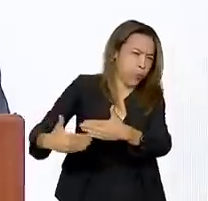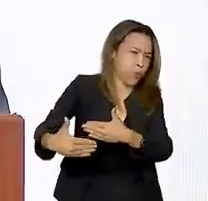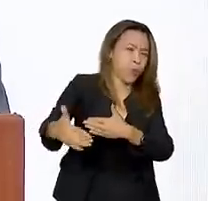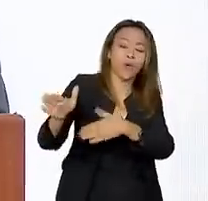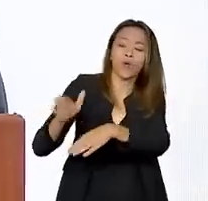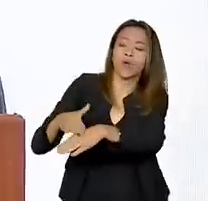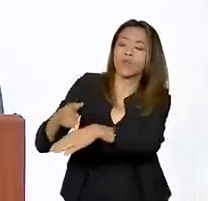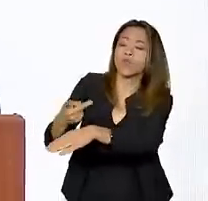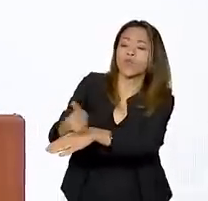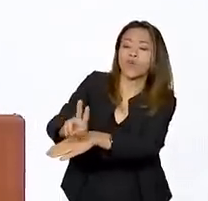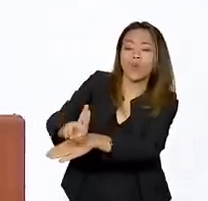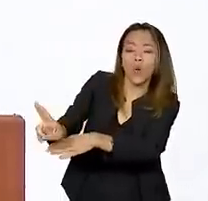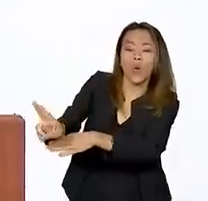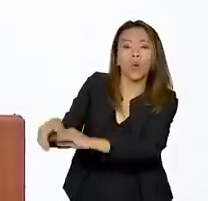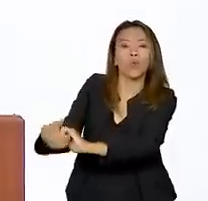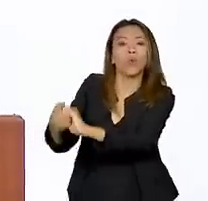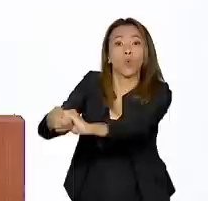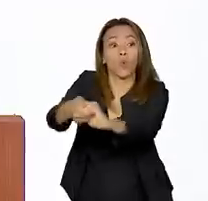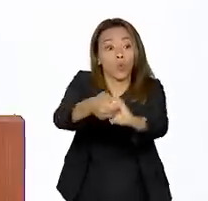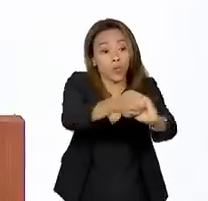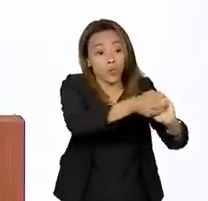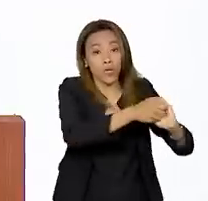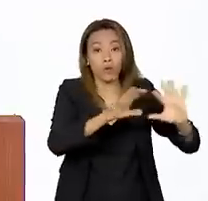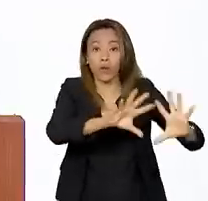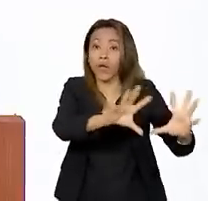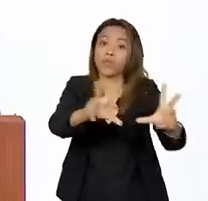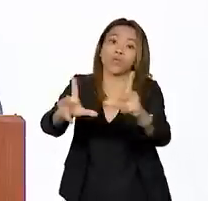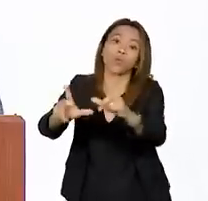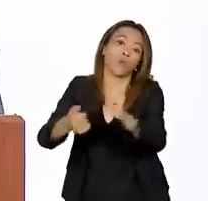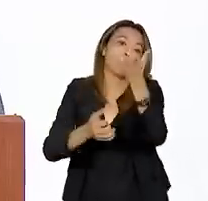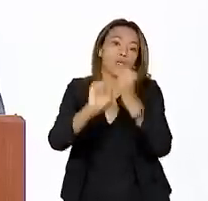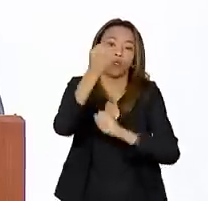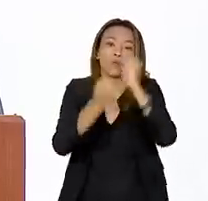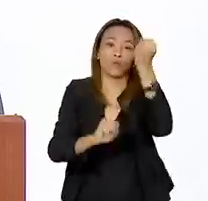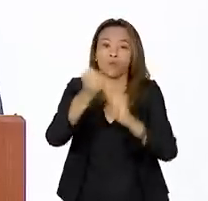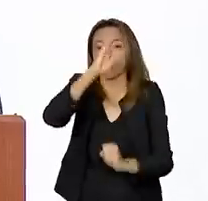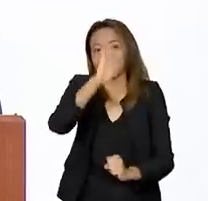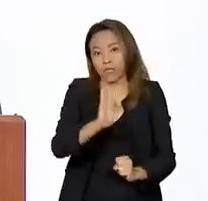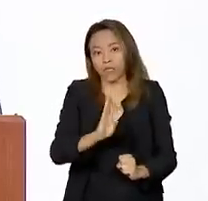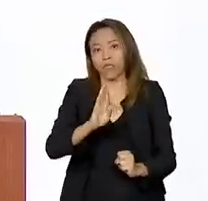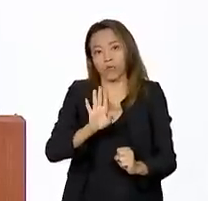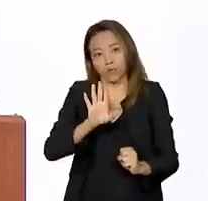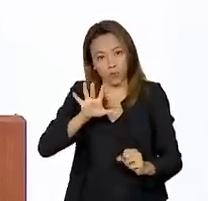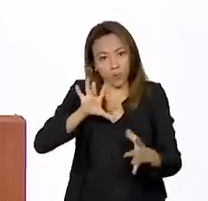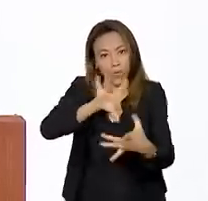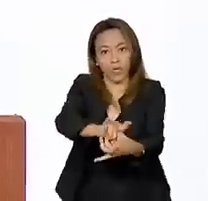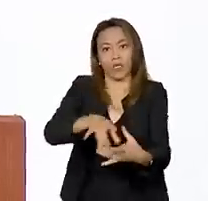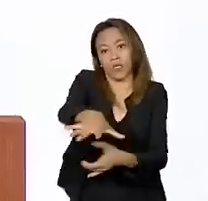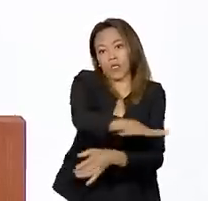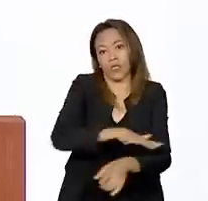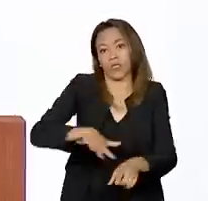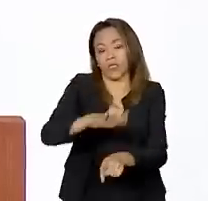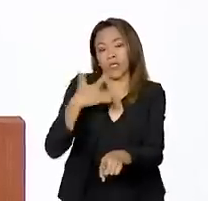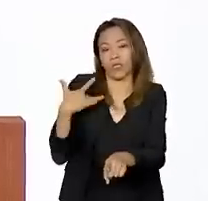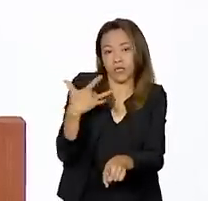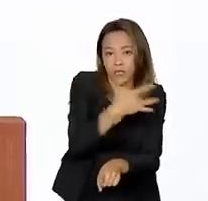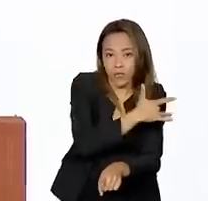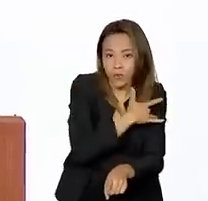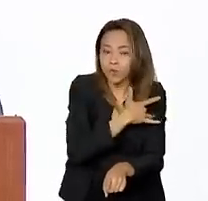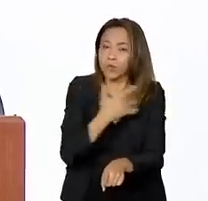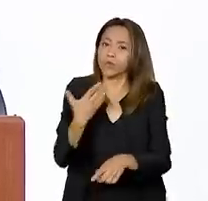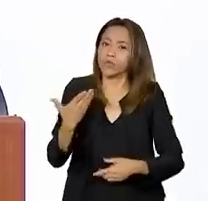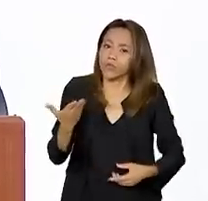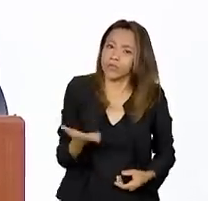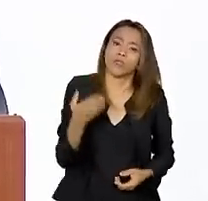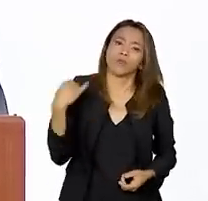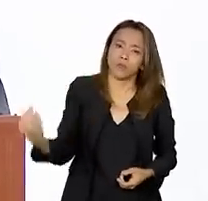nome, eu cumprimento a toda a indústria brasileira que trabalha no Brasil na área de saúde e todo o seu encadeamento produtivo tão